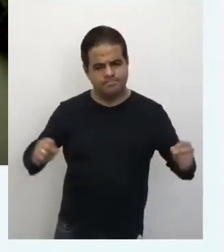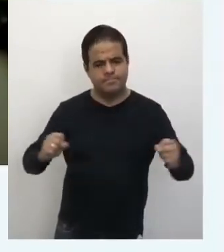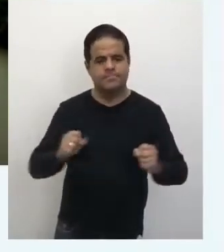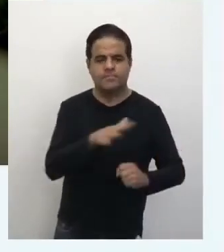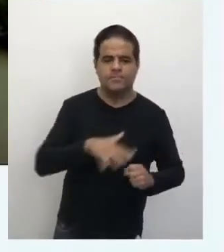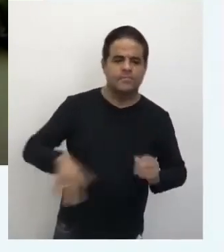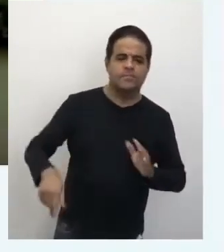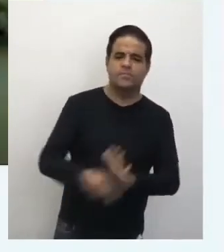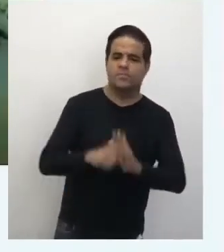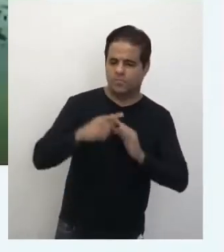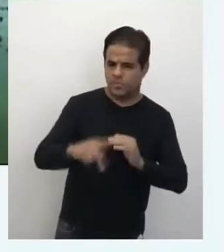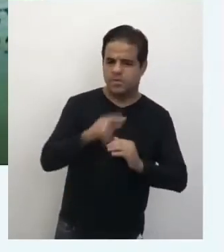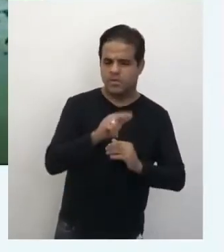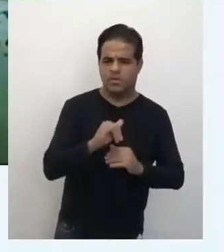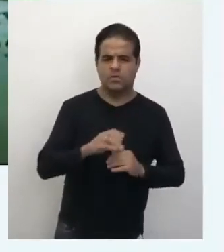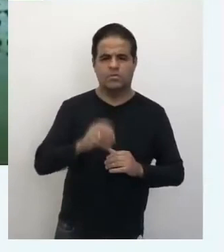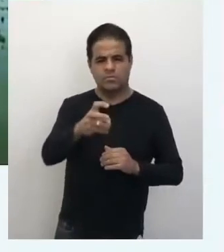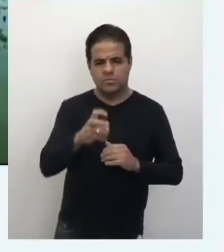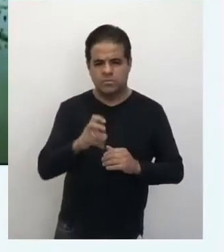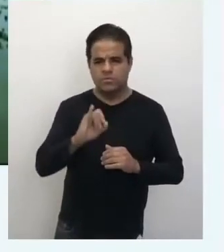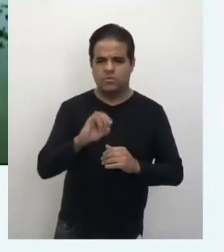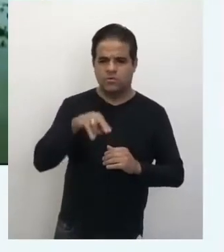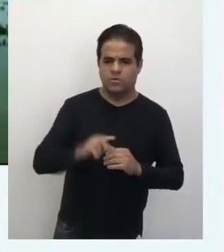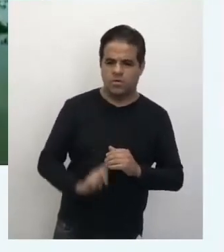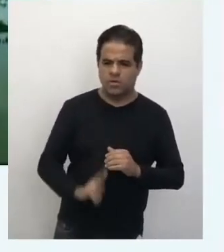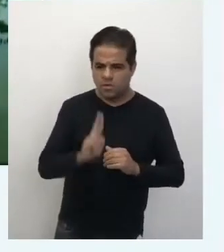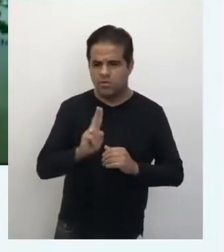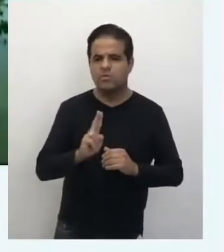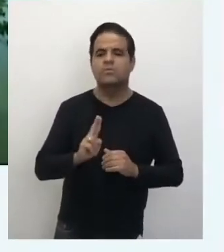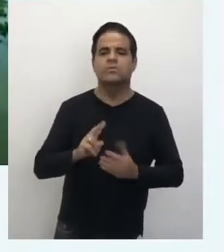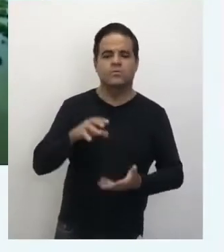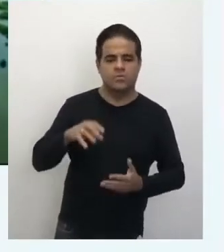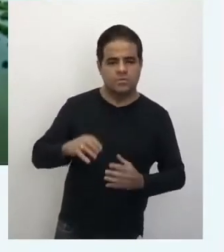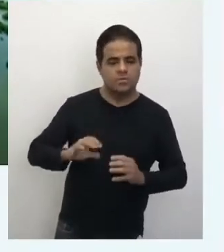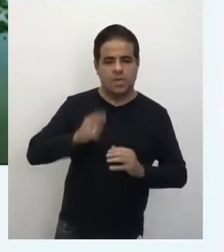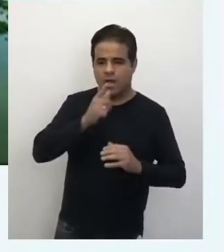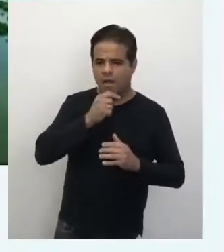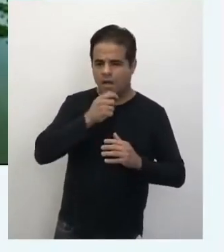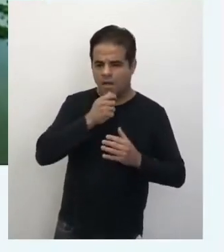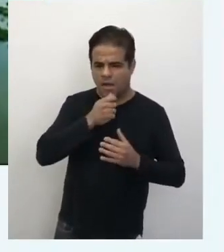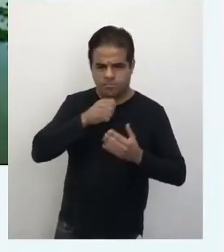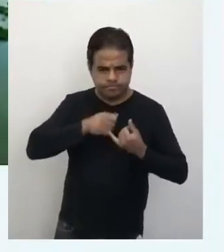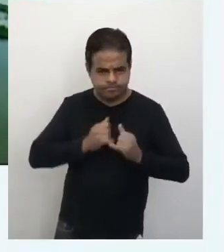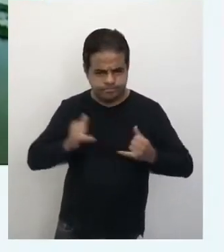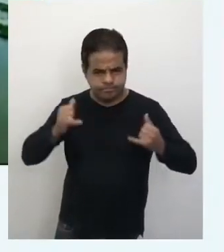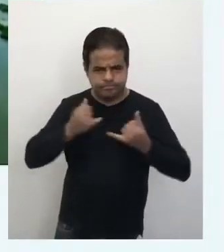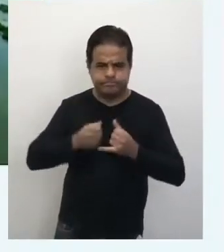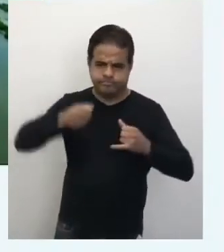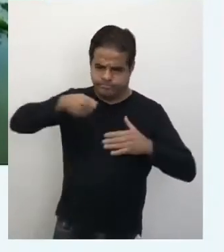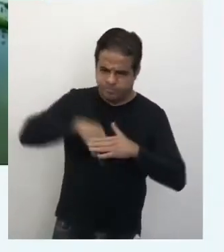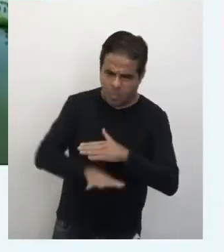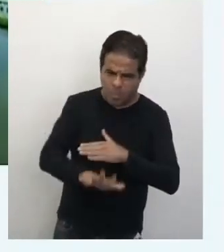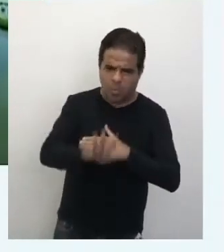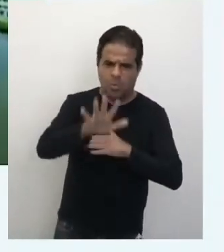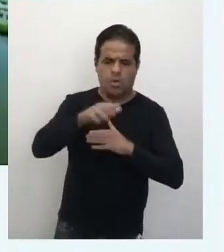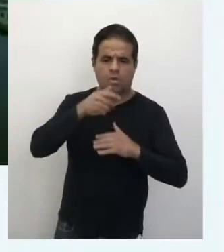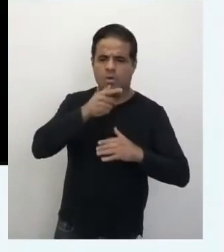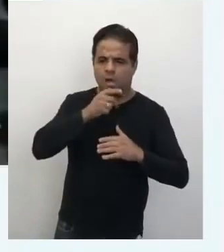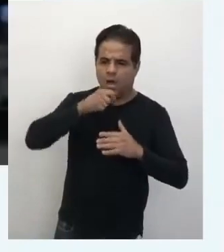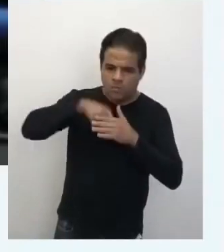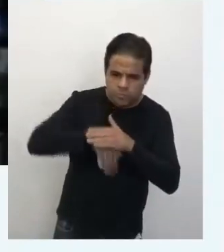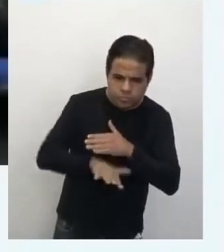longo do próprio rio Xingu. Por isso, Belo Monte é chamada de usina a fio d'água e alaga uma área bem menor que as usinas